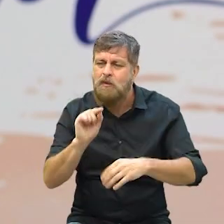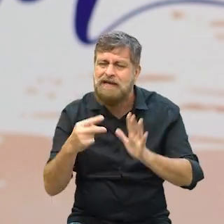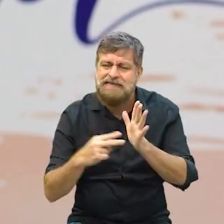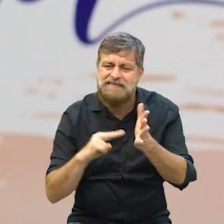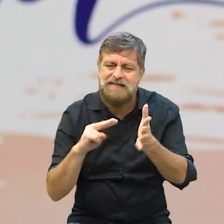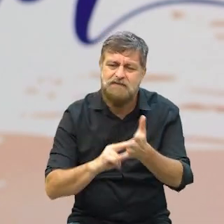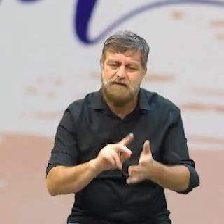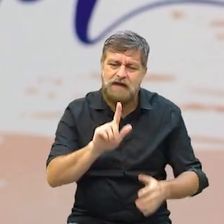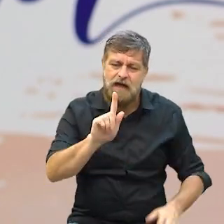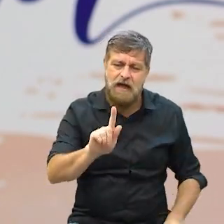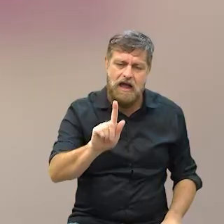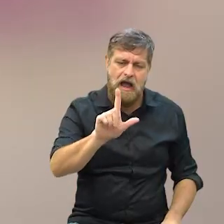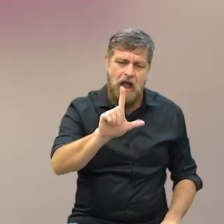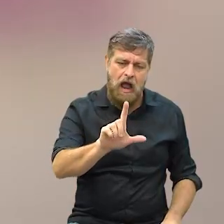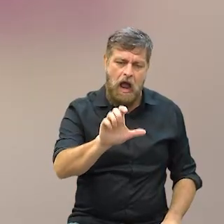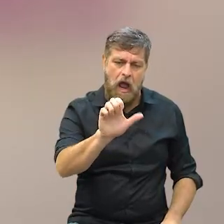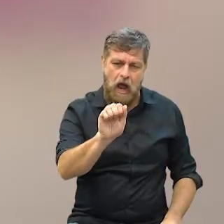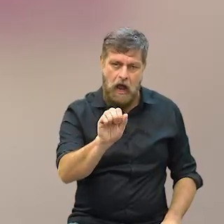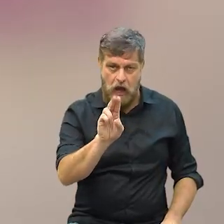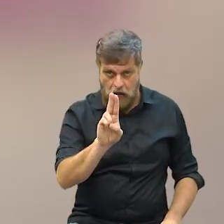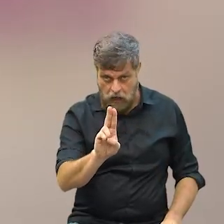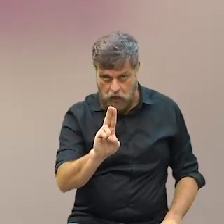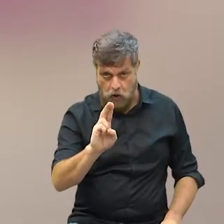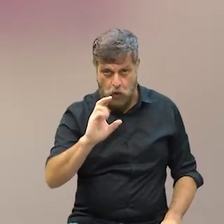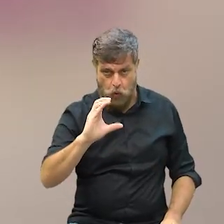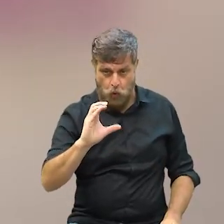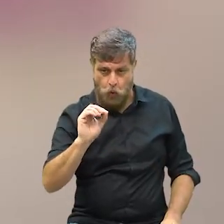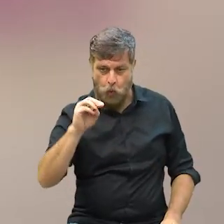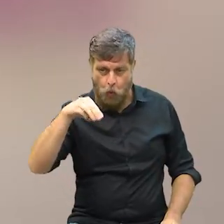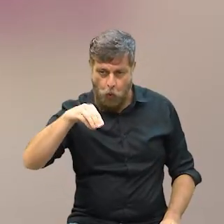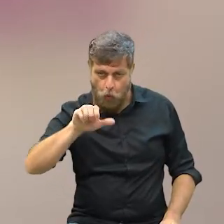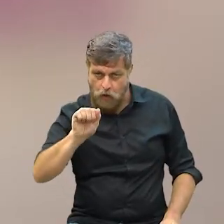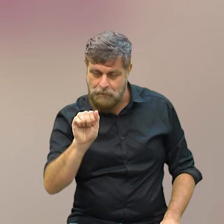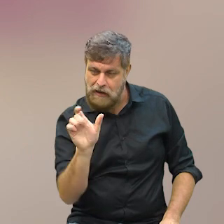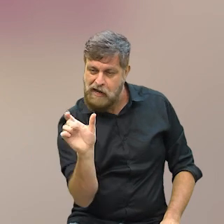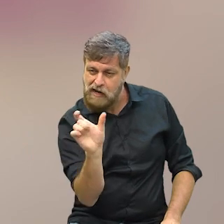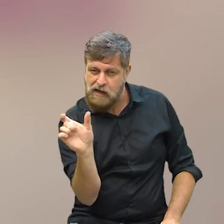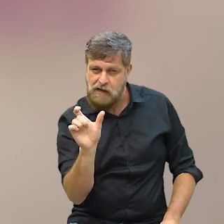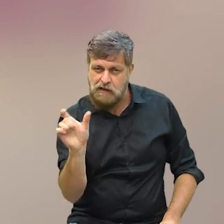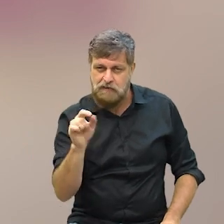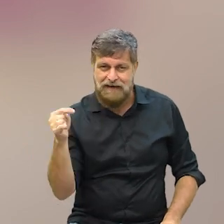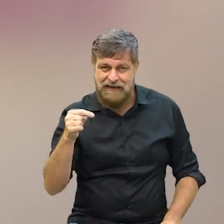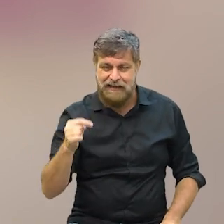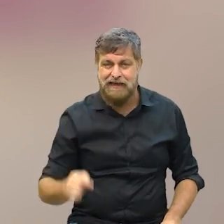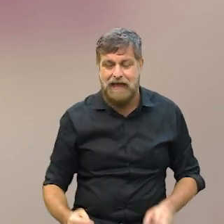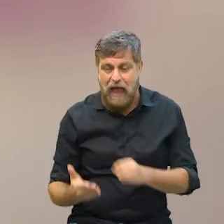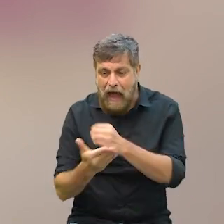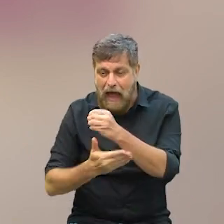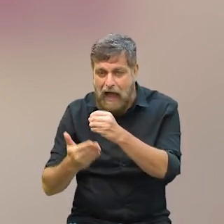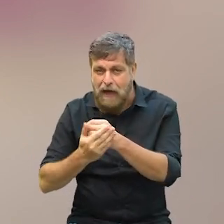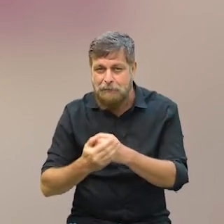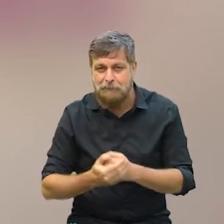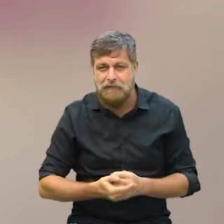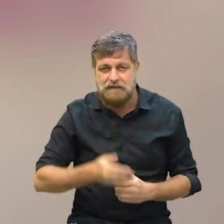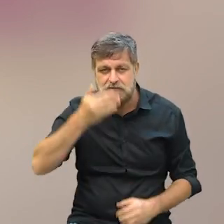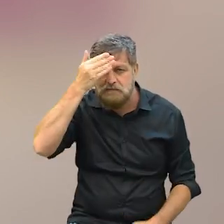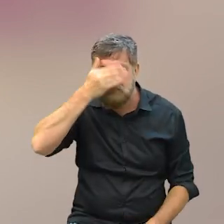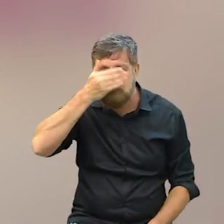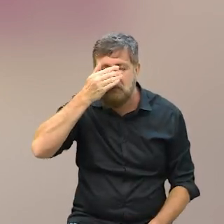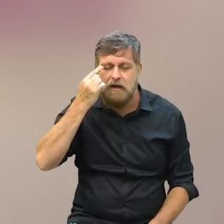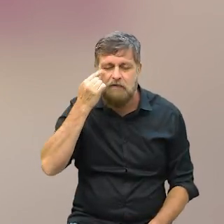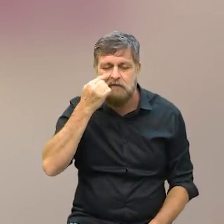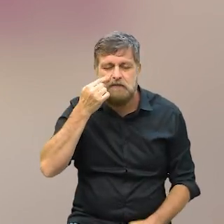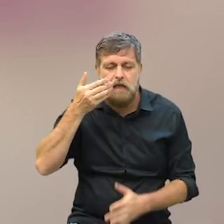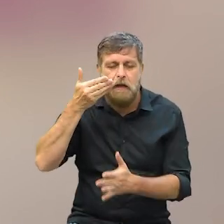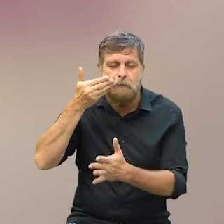explicasse o que é o glaucoma. O glaucoma, né, é a maior causa de cegueira irreversível do